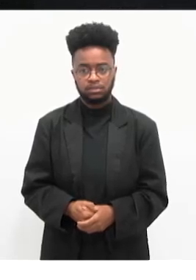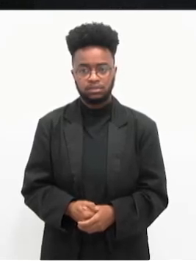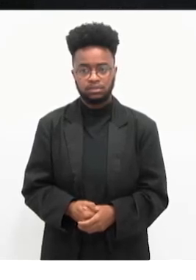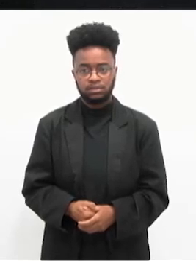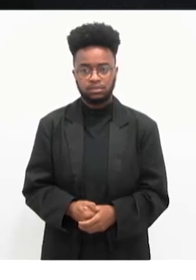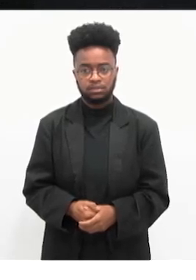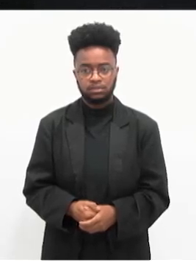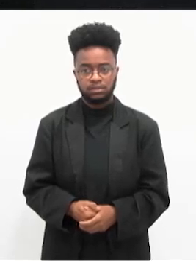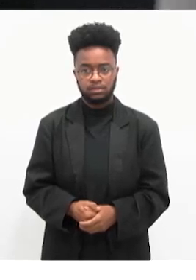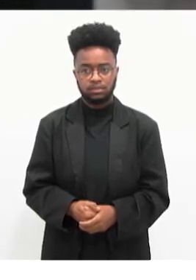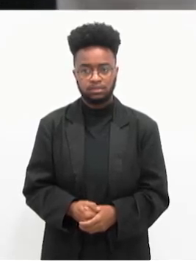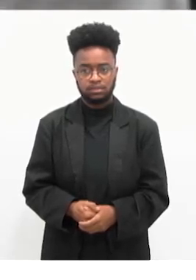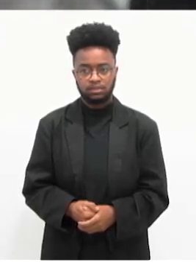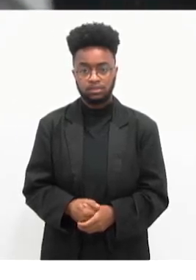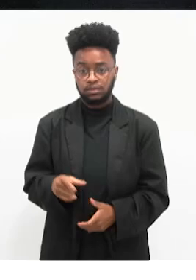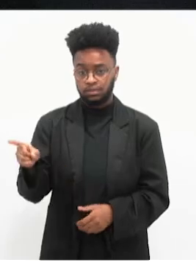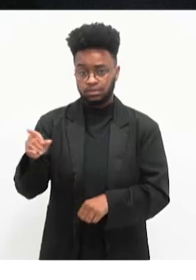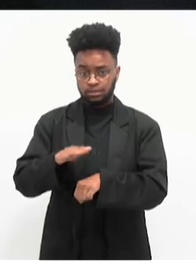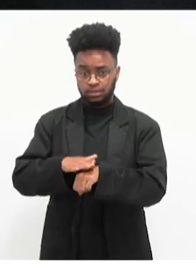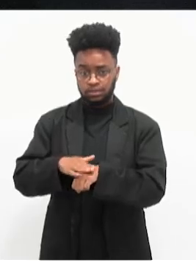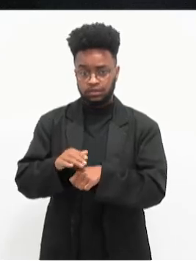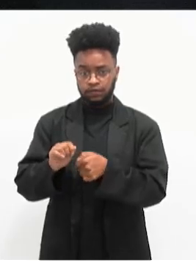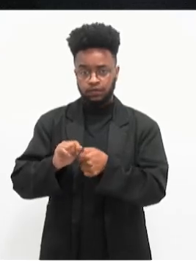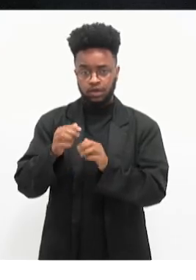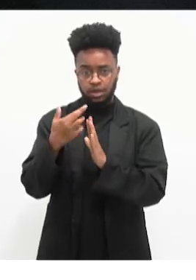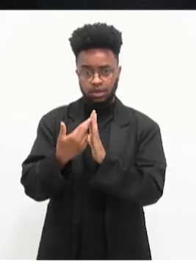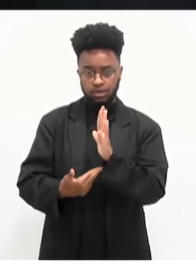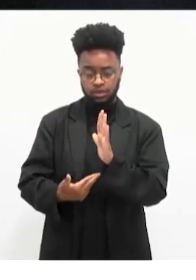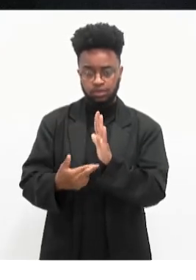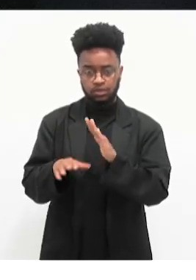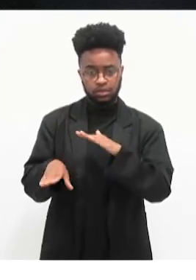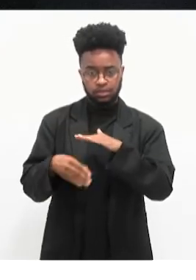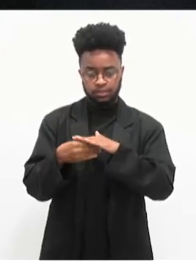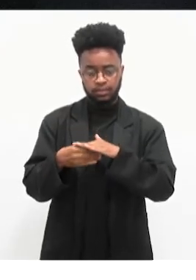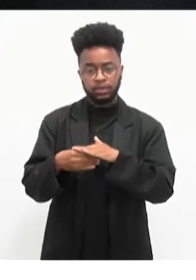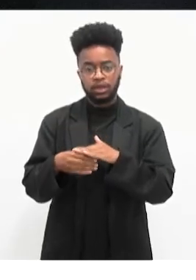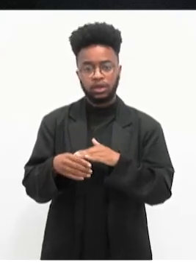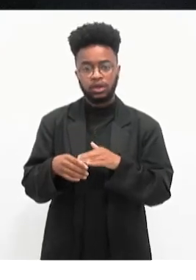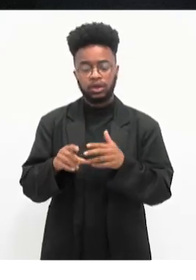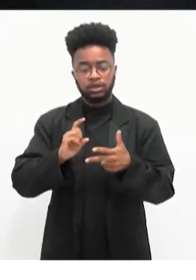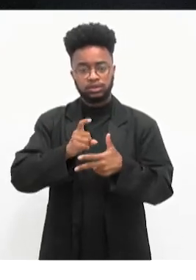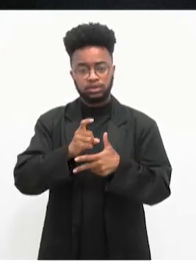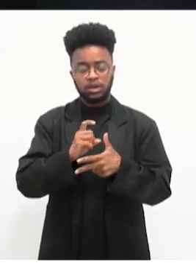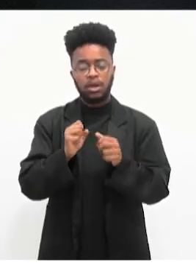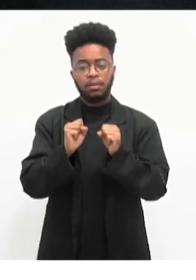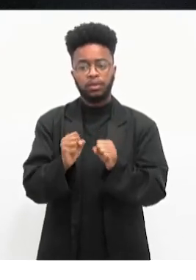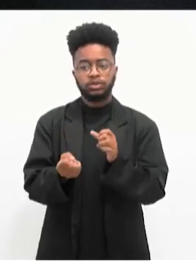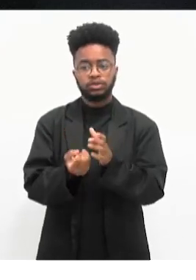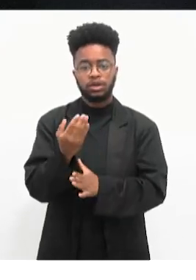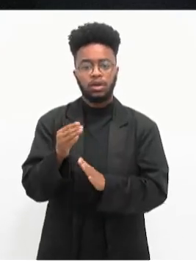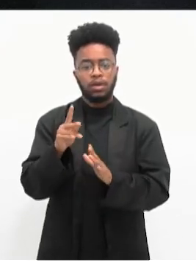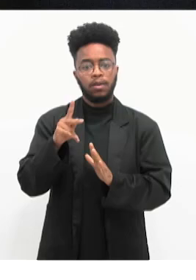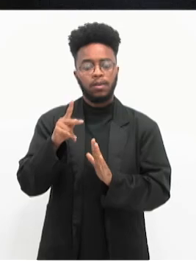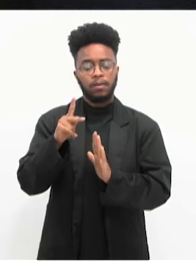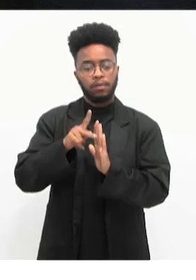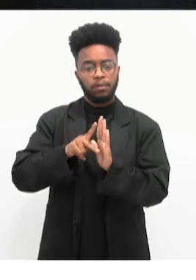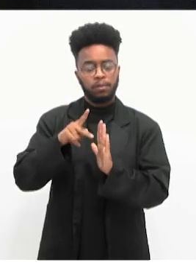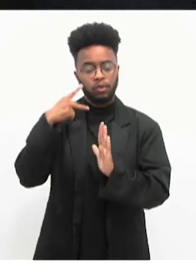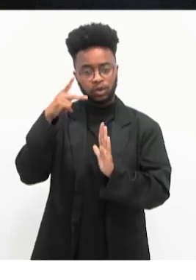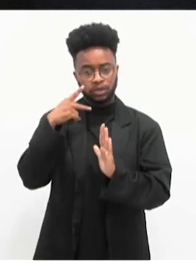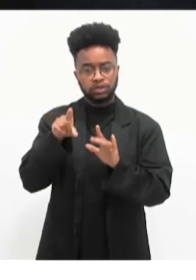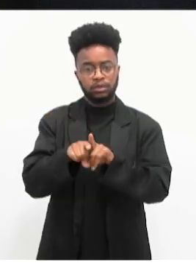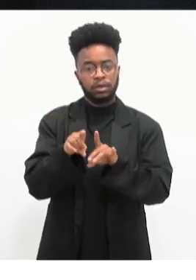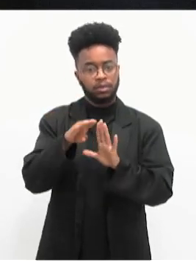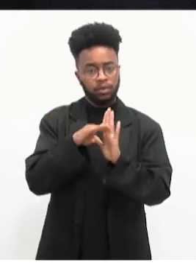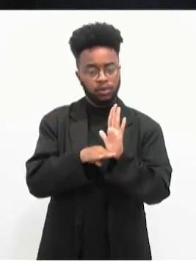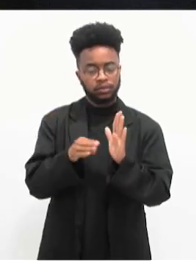Não, Vossa Excelência é que fez uma emenda. O Poder Executivo poderá instituir políticas e programas para promover